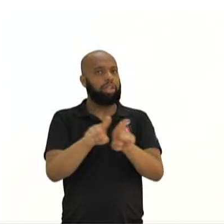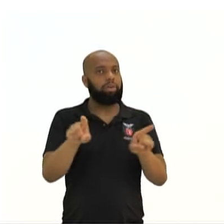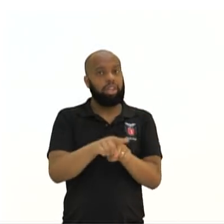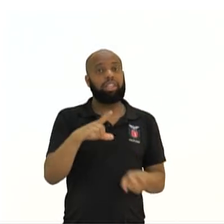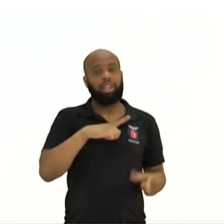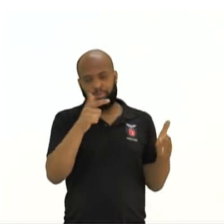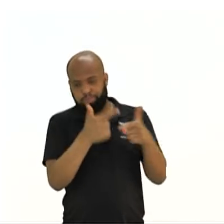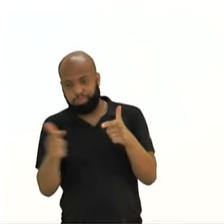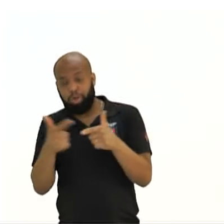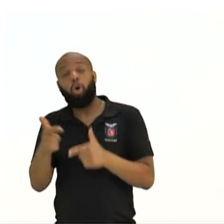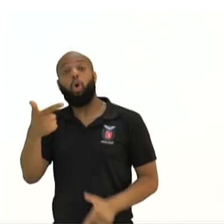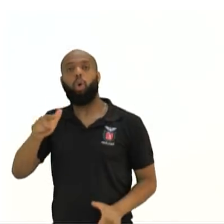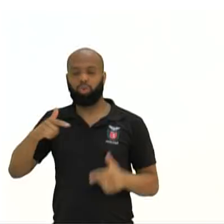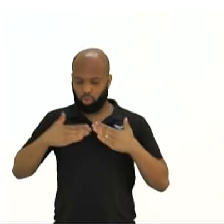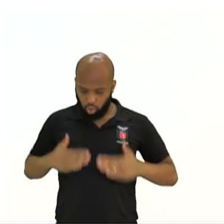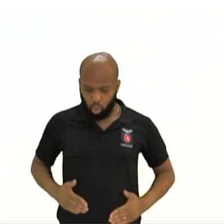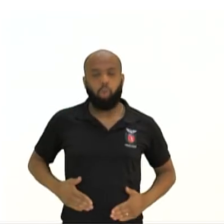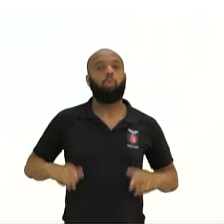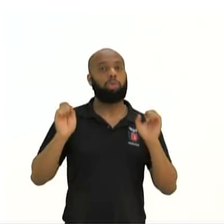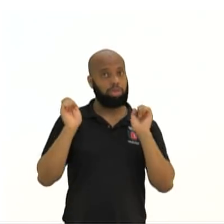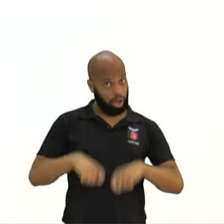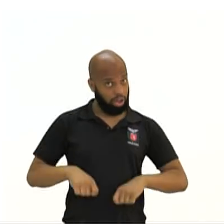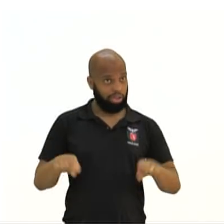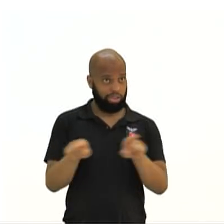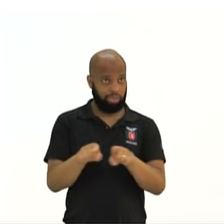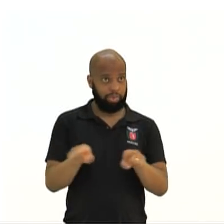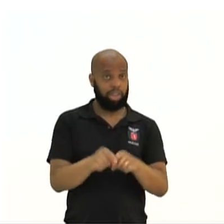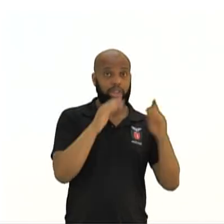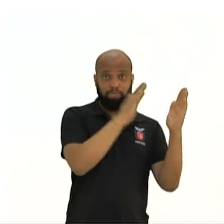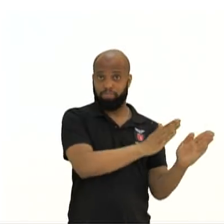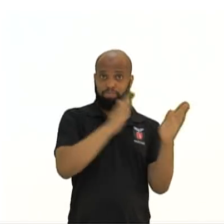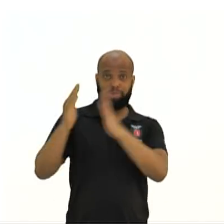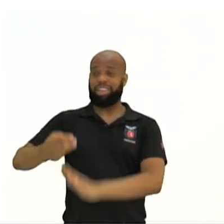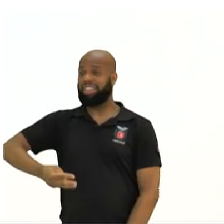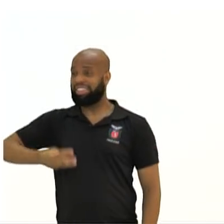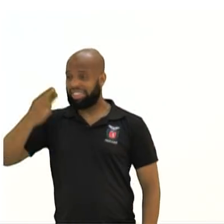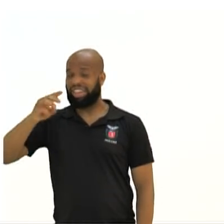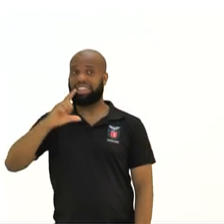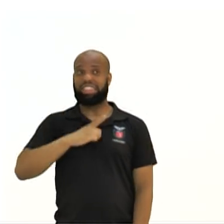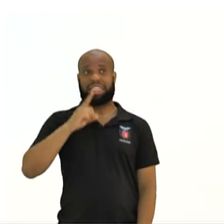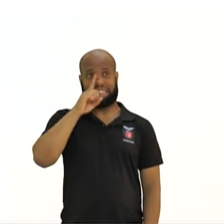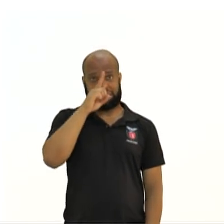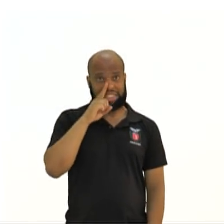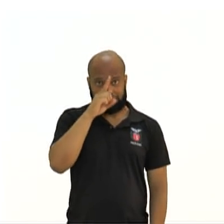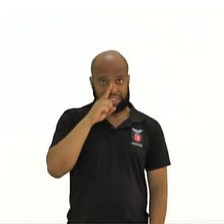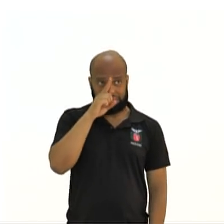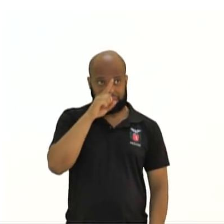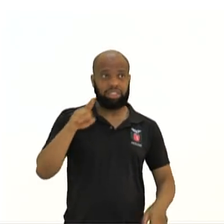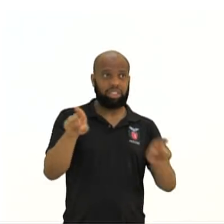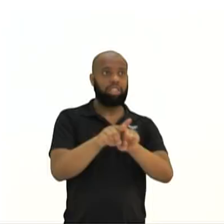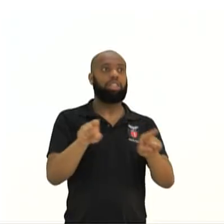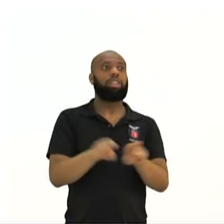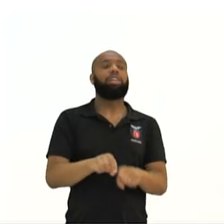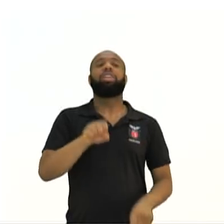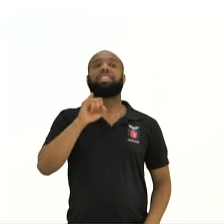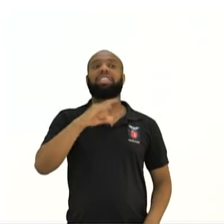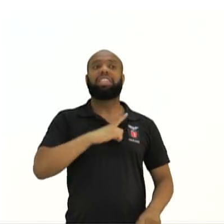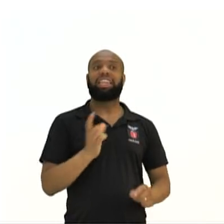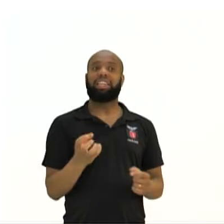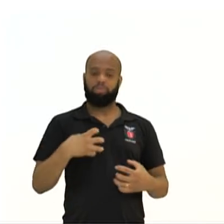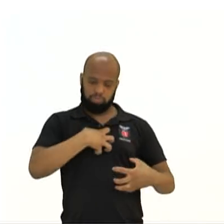comprometendo outras áreas do corpo. O estágio 3 vai ficando ainda mais sério, que é quando